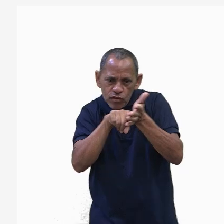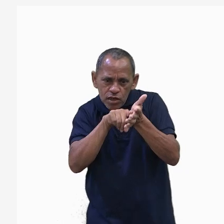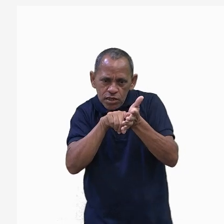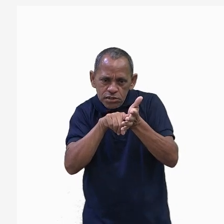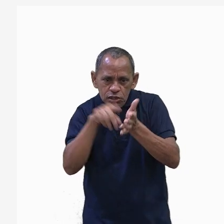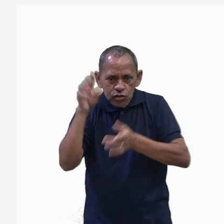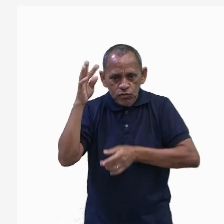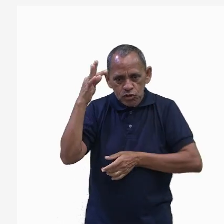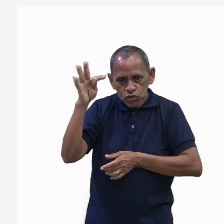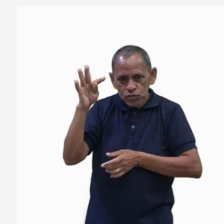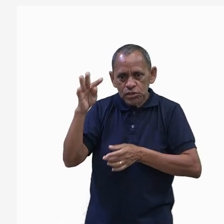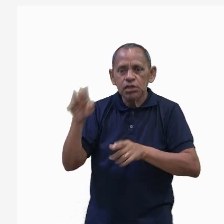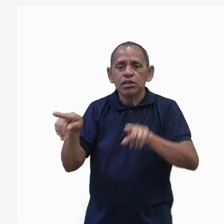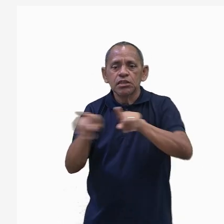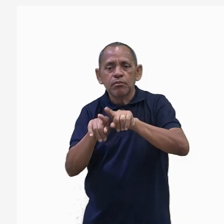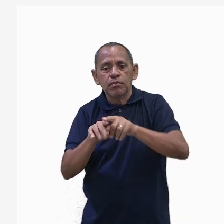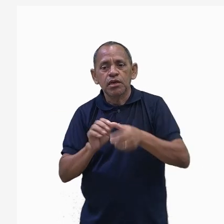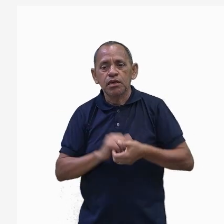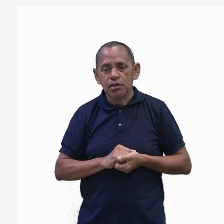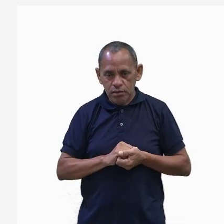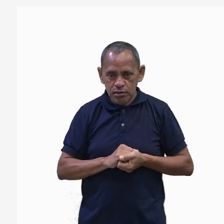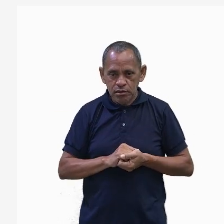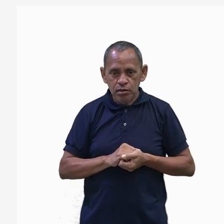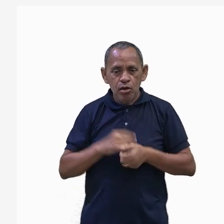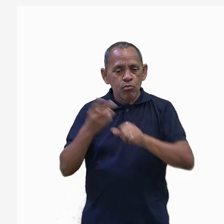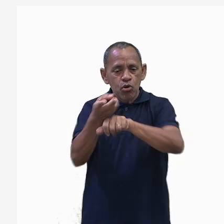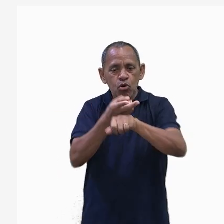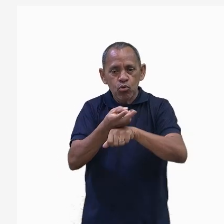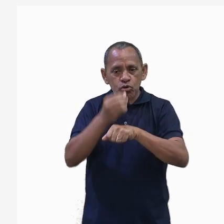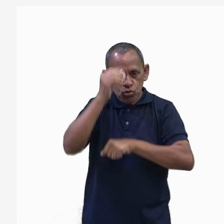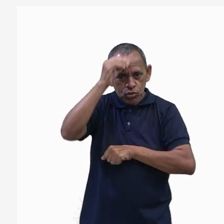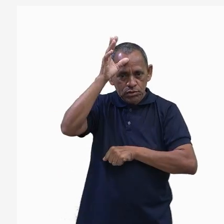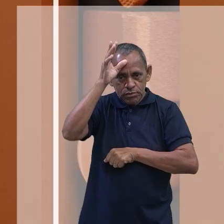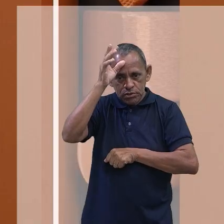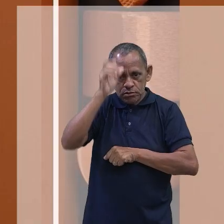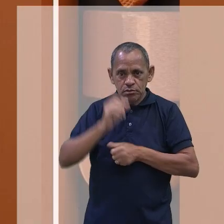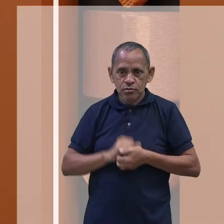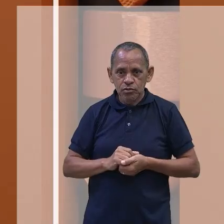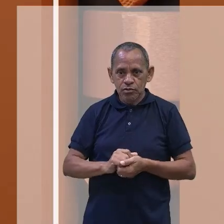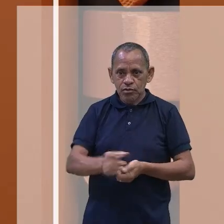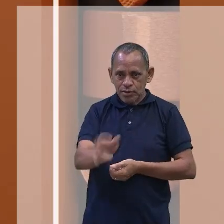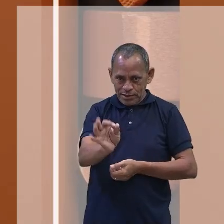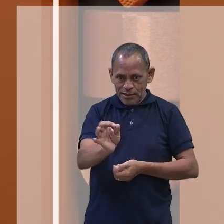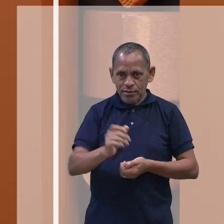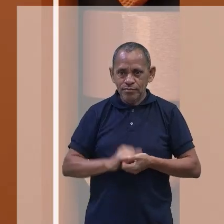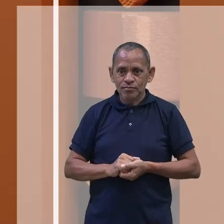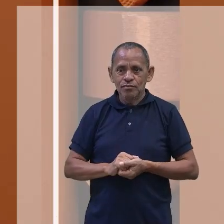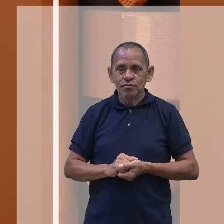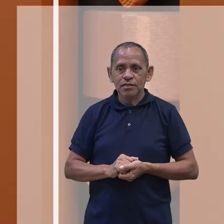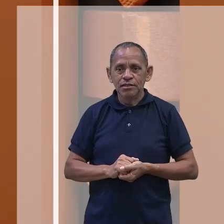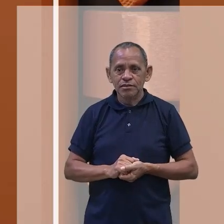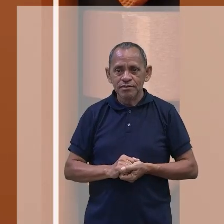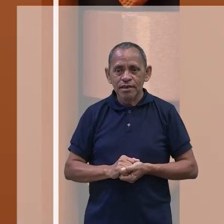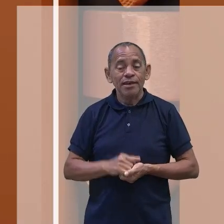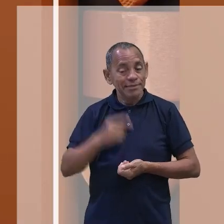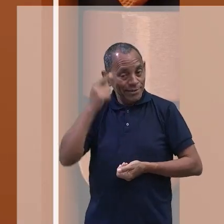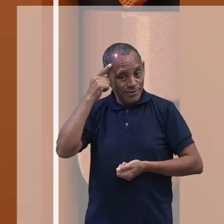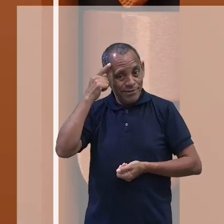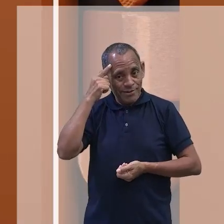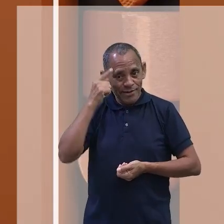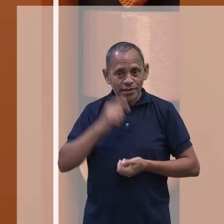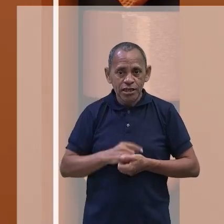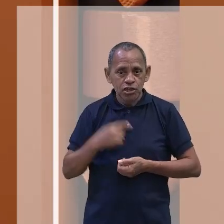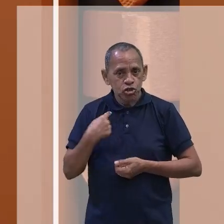filosófica e para a busca de conhecimento. Perfeito, então? Então é essa a ideia. A